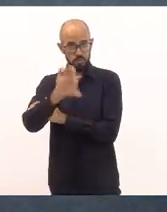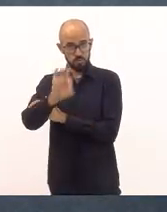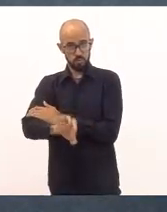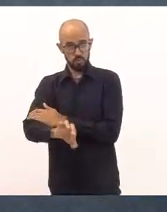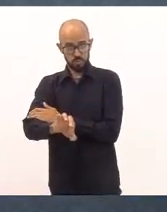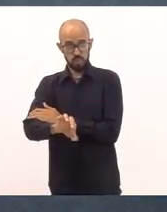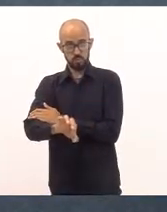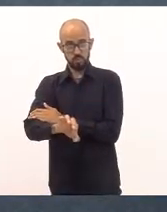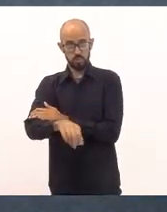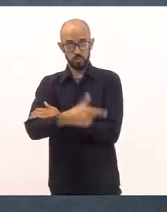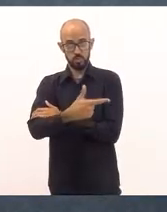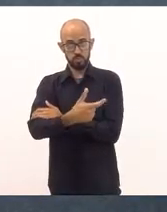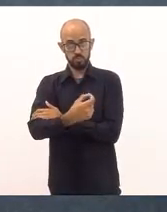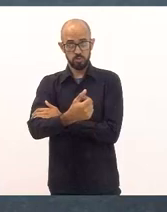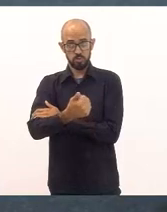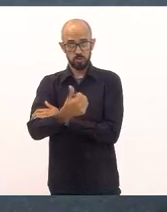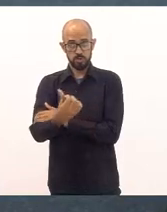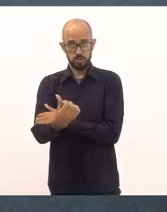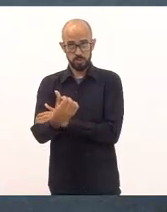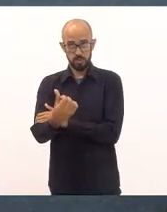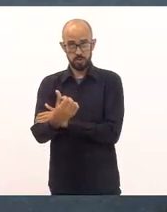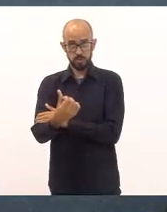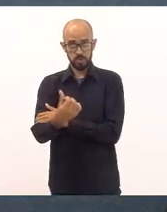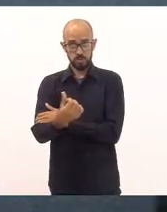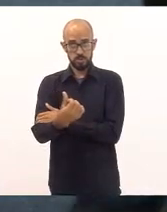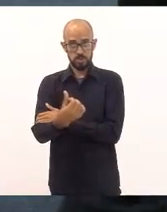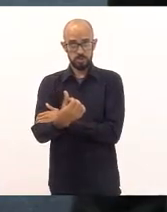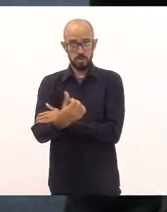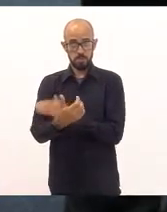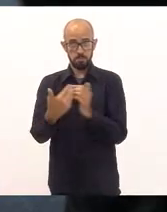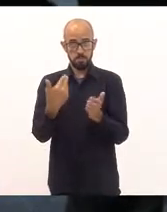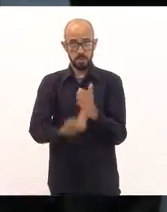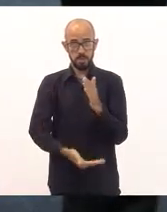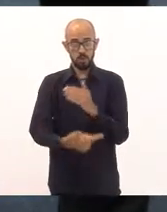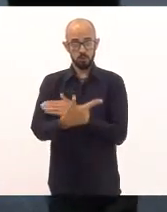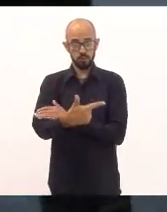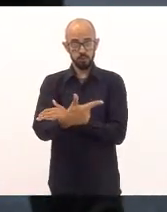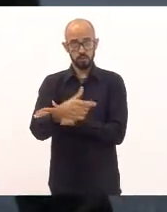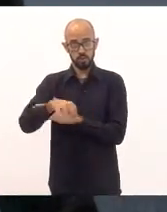2016, deputado Pobel. Perdeu 29% da sua arrecadação.